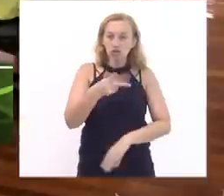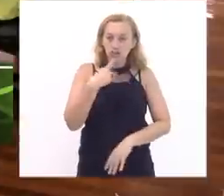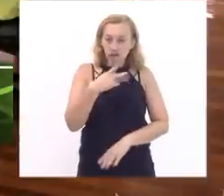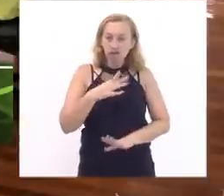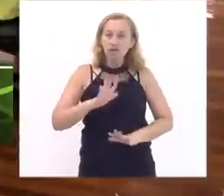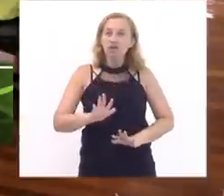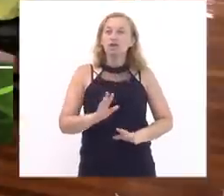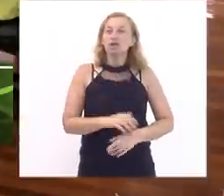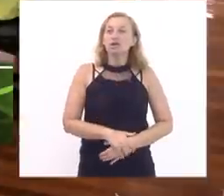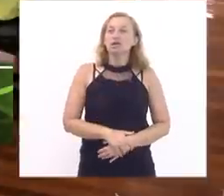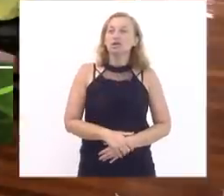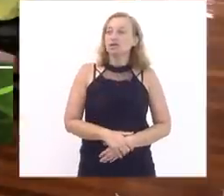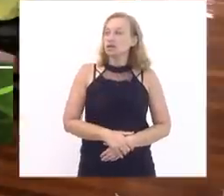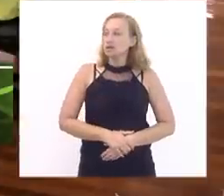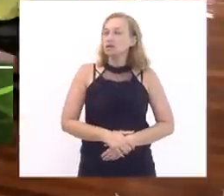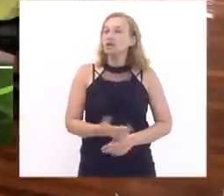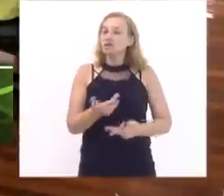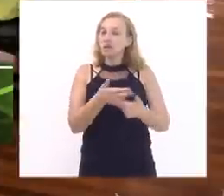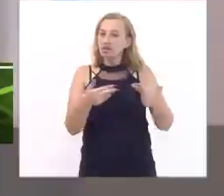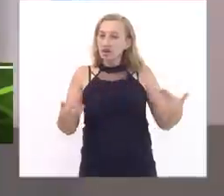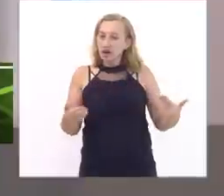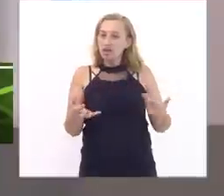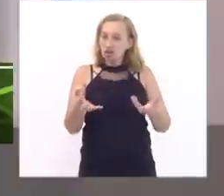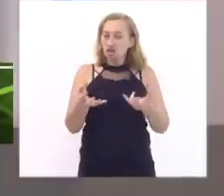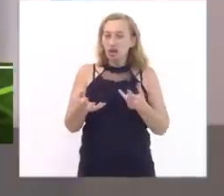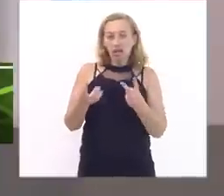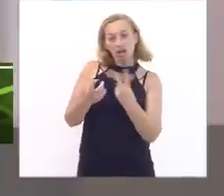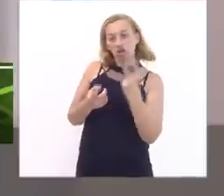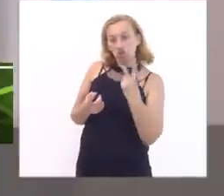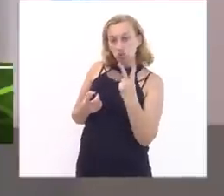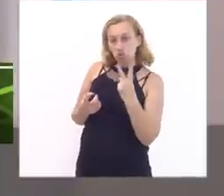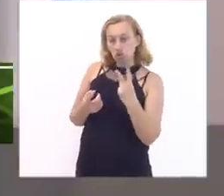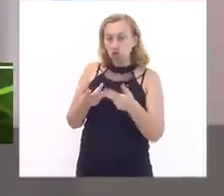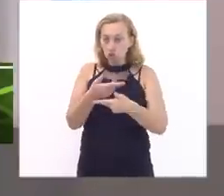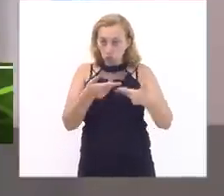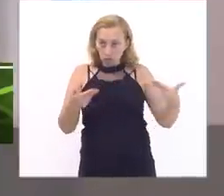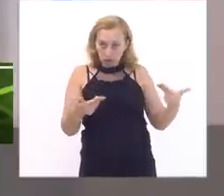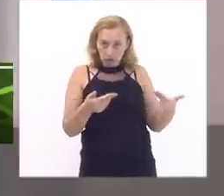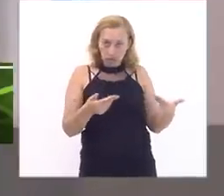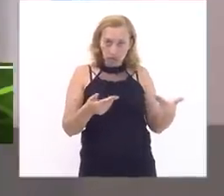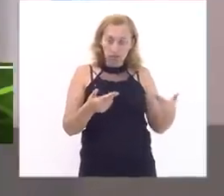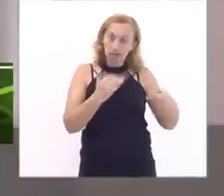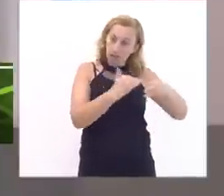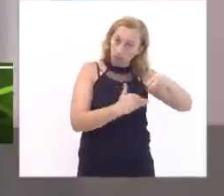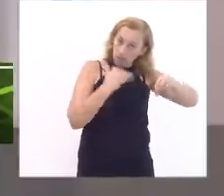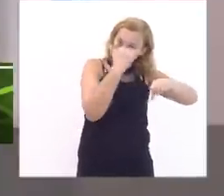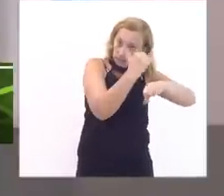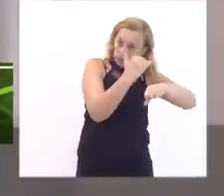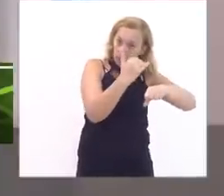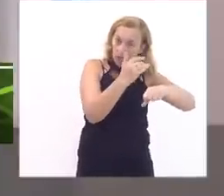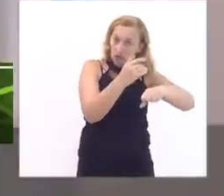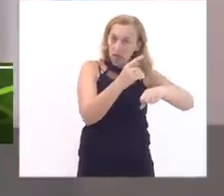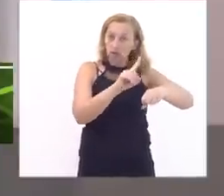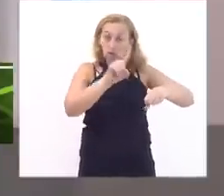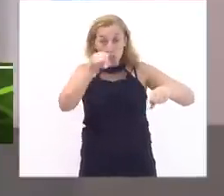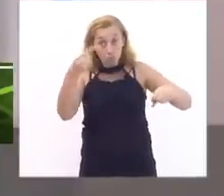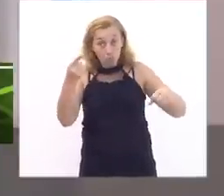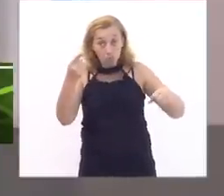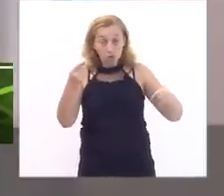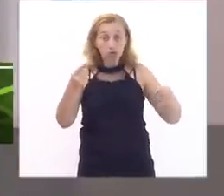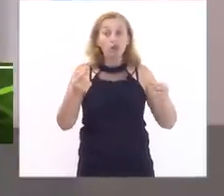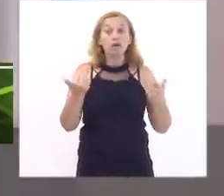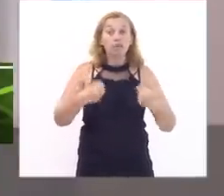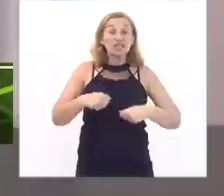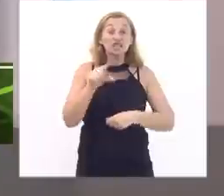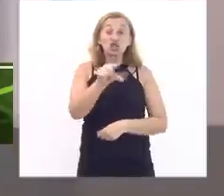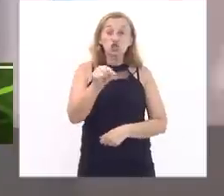que, para muitos, eles querem as duas coisas. Eles querem as duas. Acima, e aí não dá. Então, não vão ter que